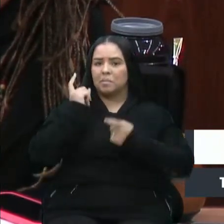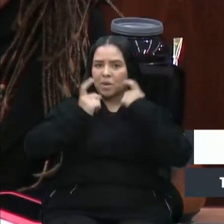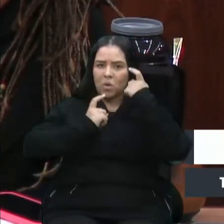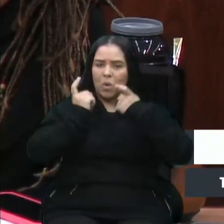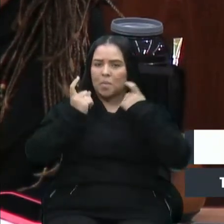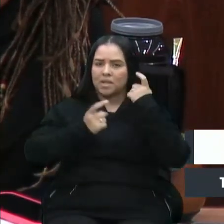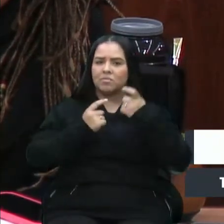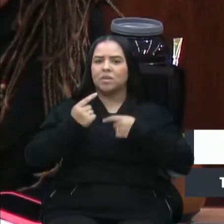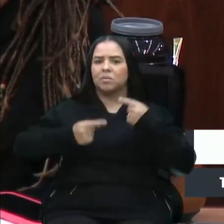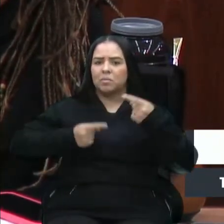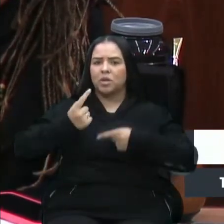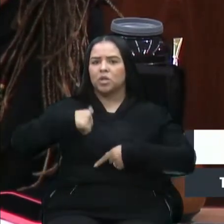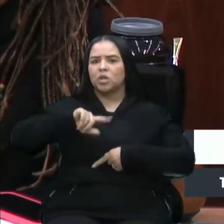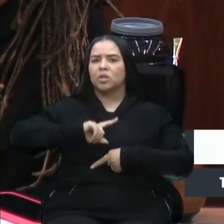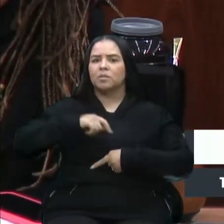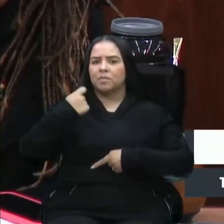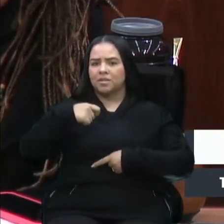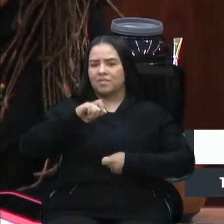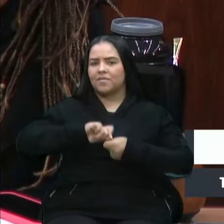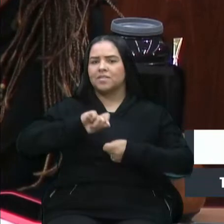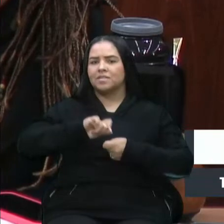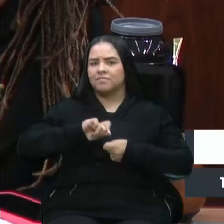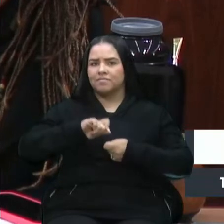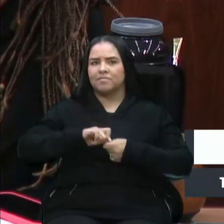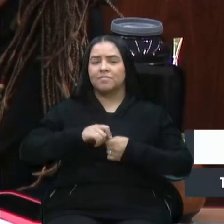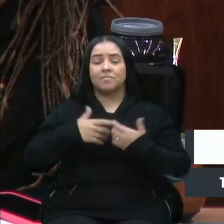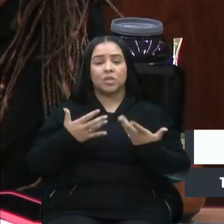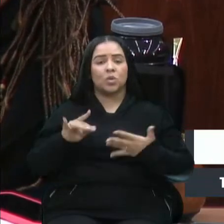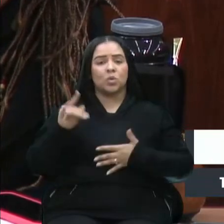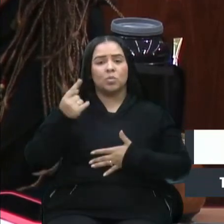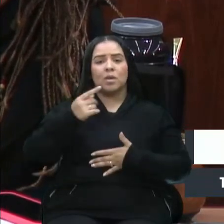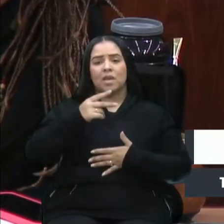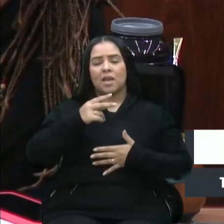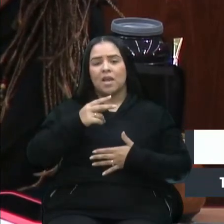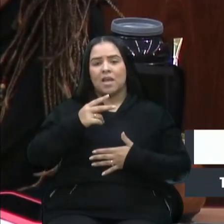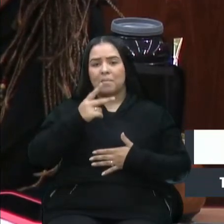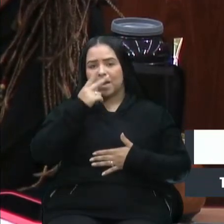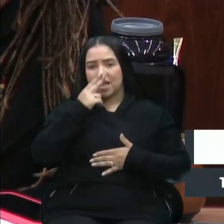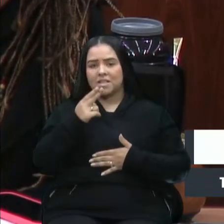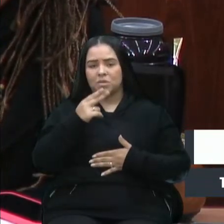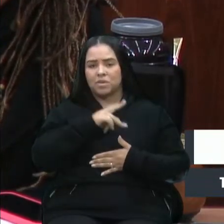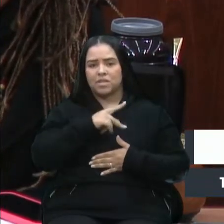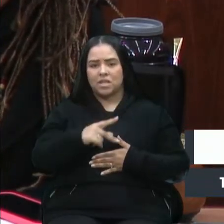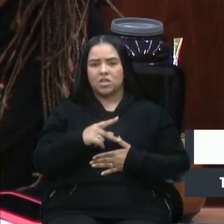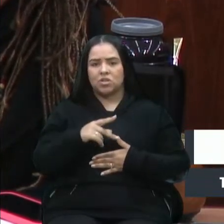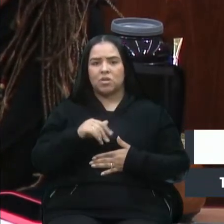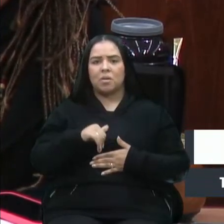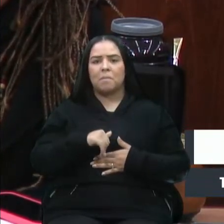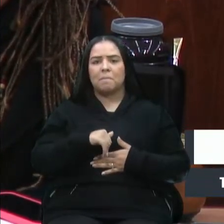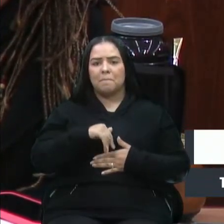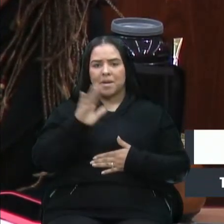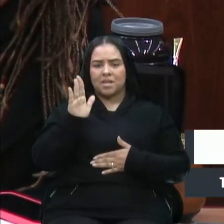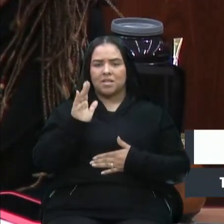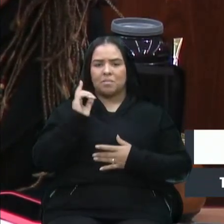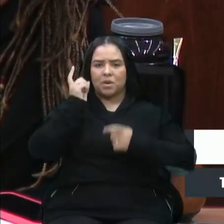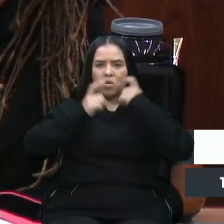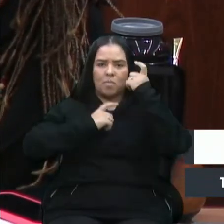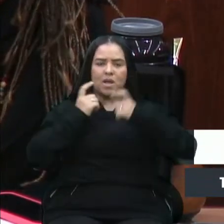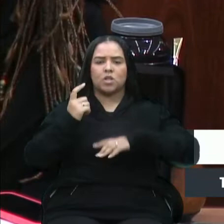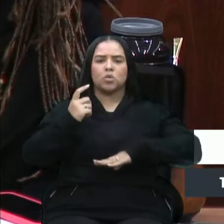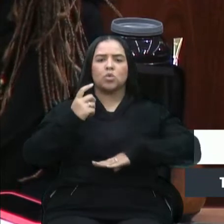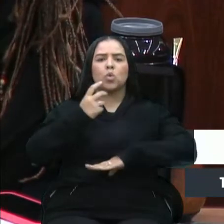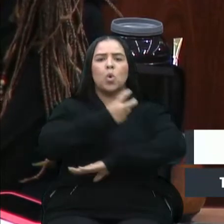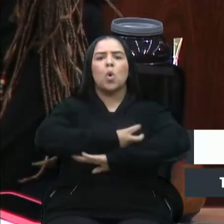acho que é uma discussão que nós temos que fazer e por fim me parece que o presidente está mais preocupado em pregar o golpe na